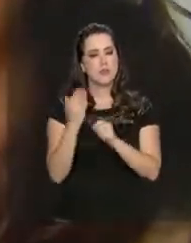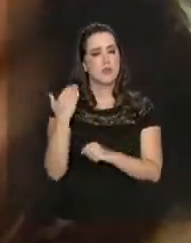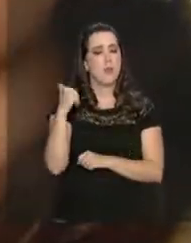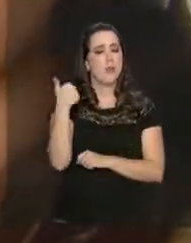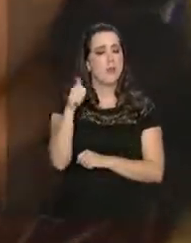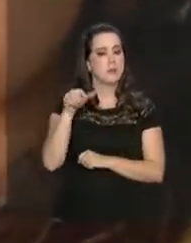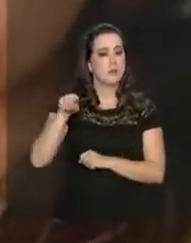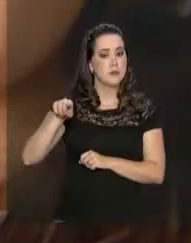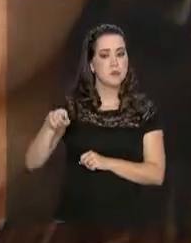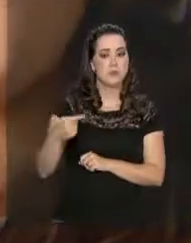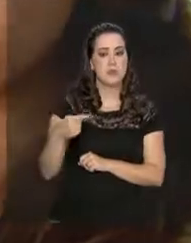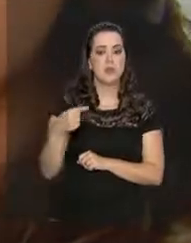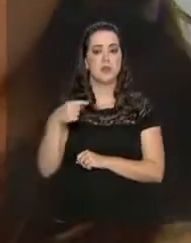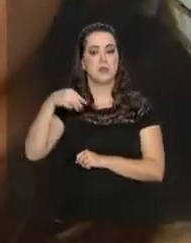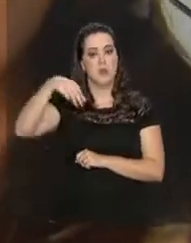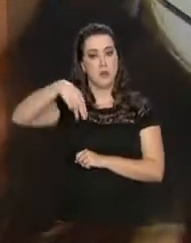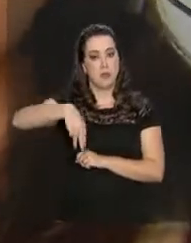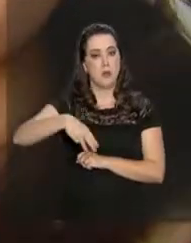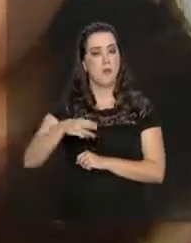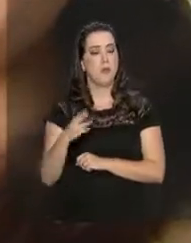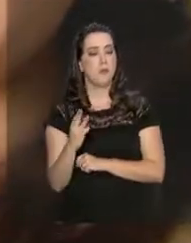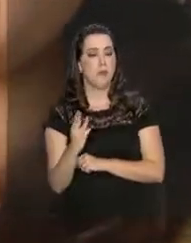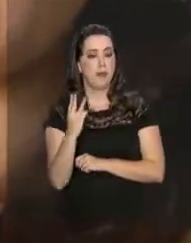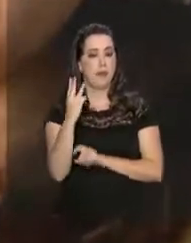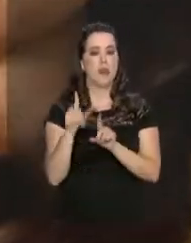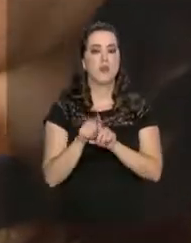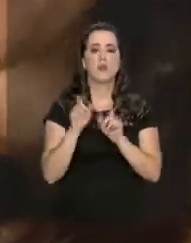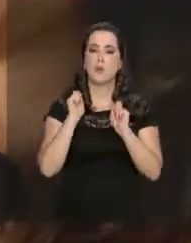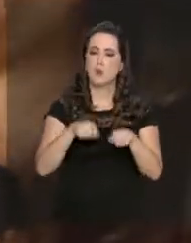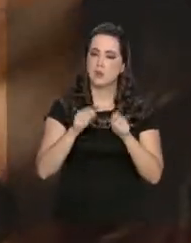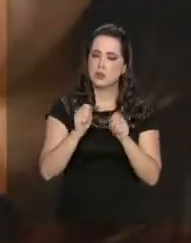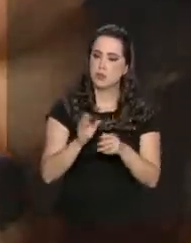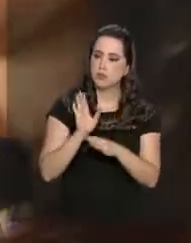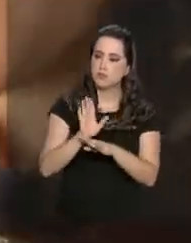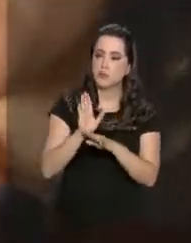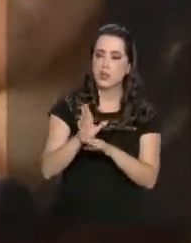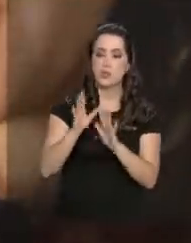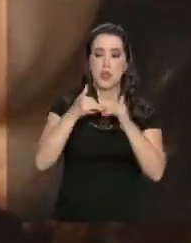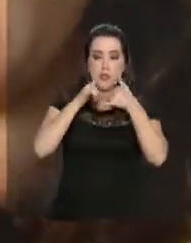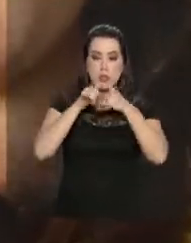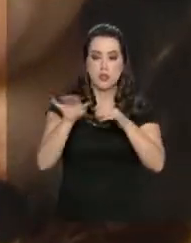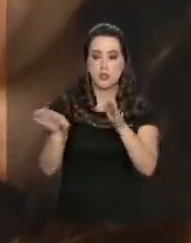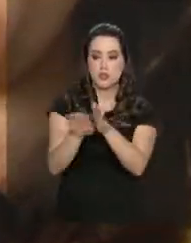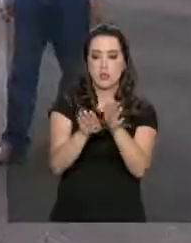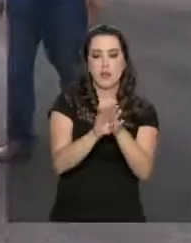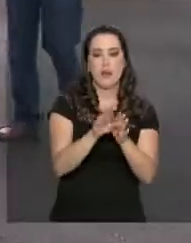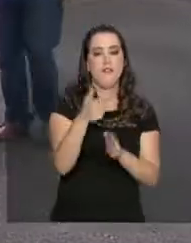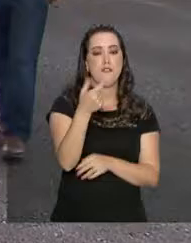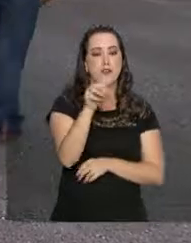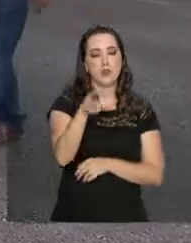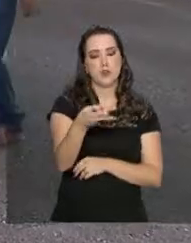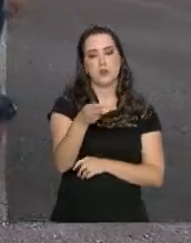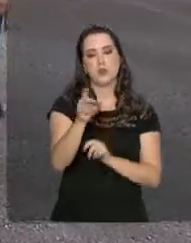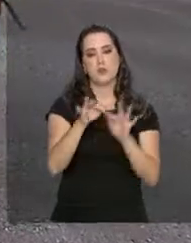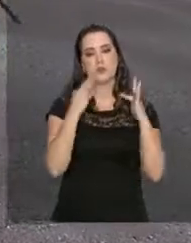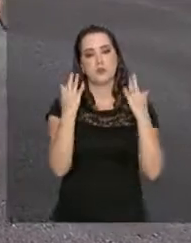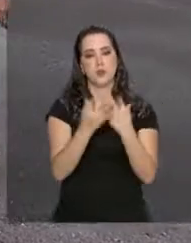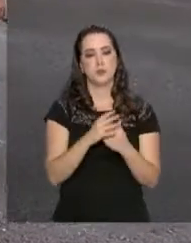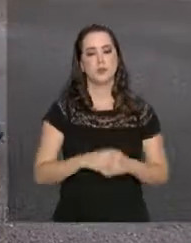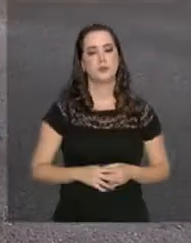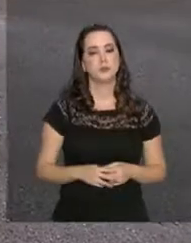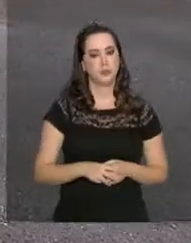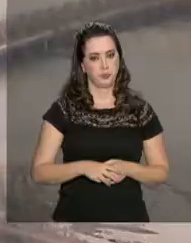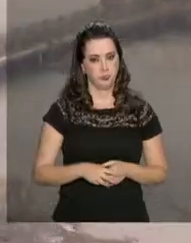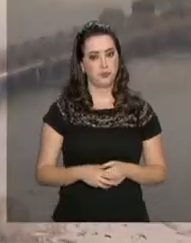mil megawatts. Isso é suficiente para abastecer a casa de mais de 20 milhões de famílias. O ministro de Minas e